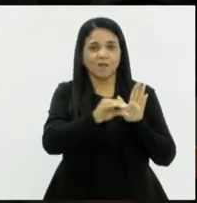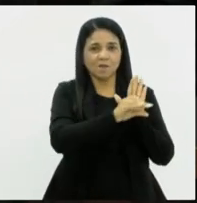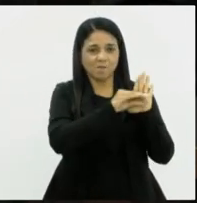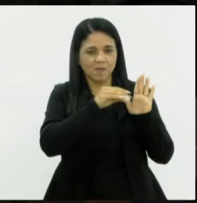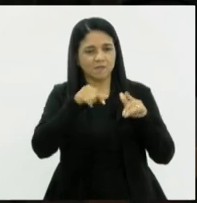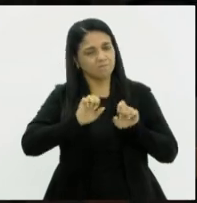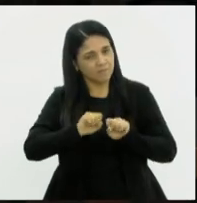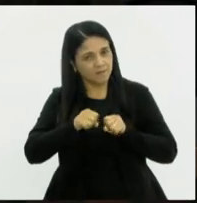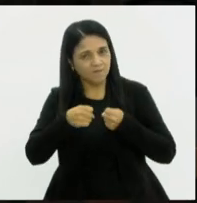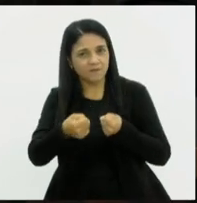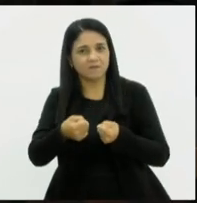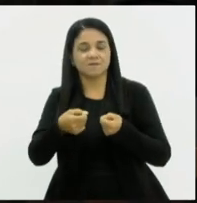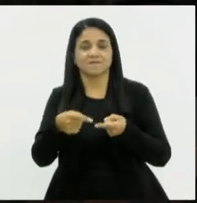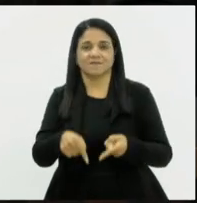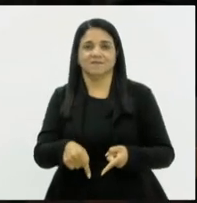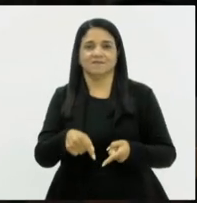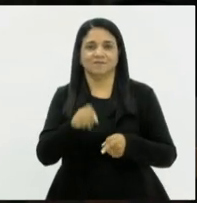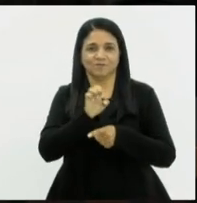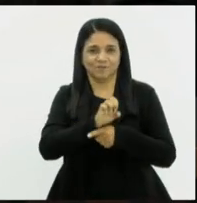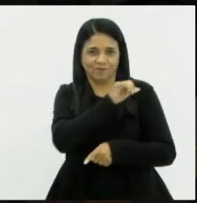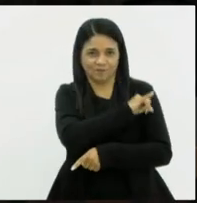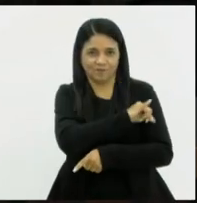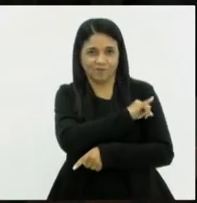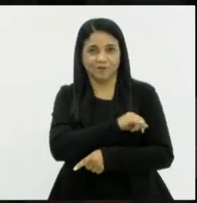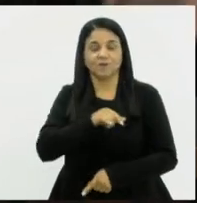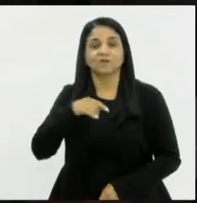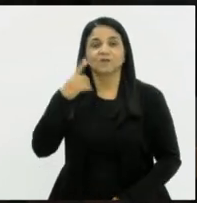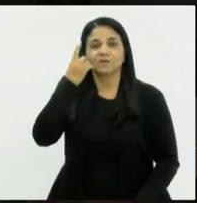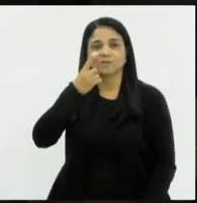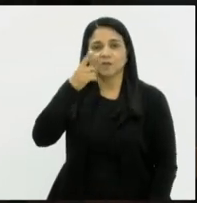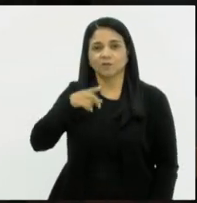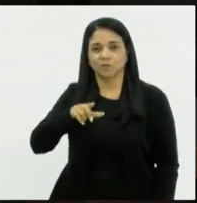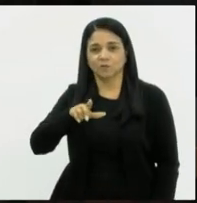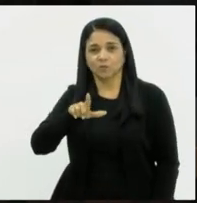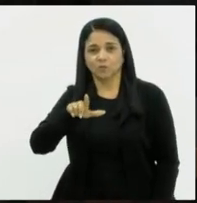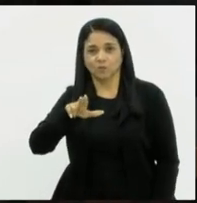O nosso nobre deputado Luciano Vieira.